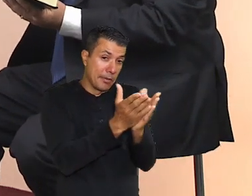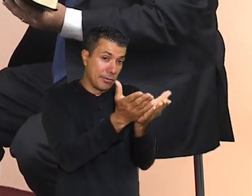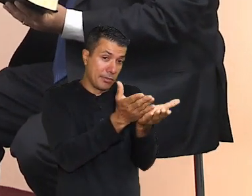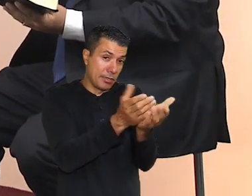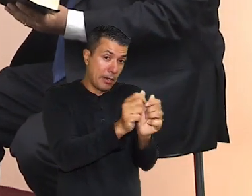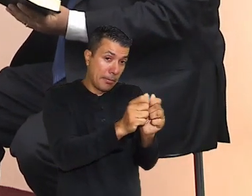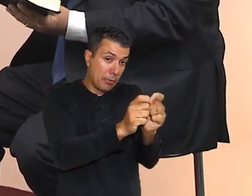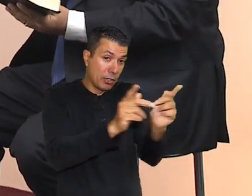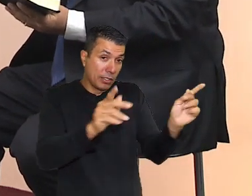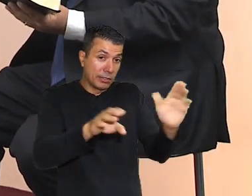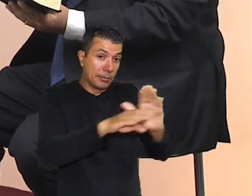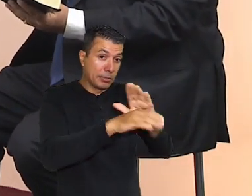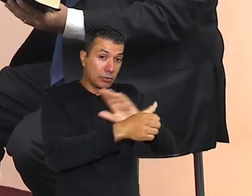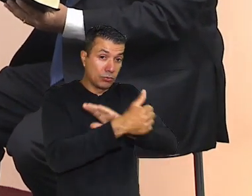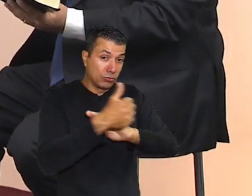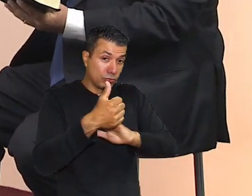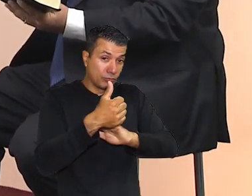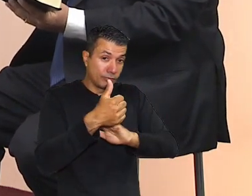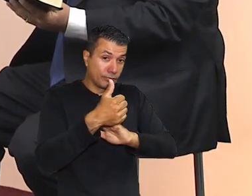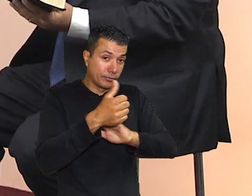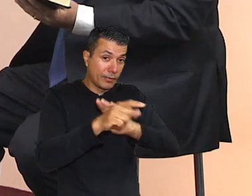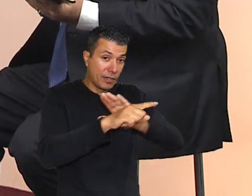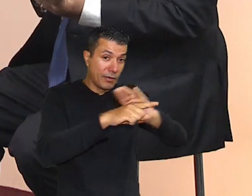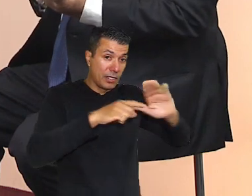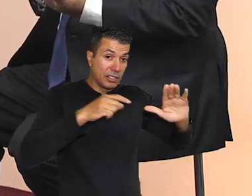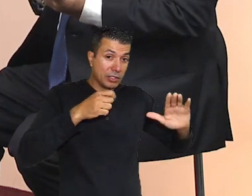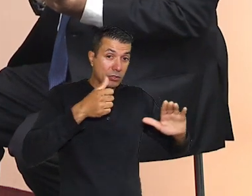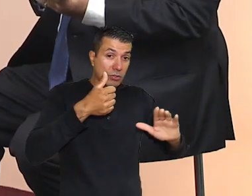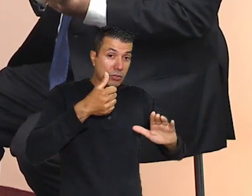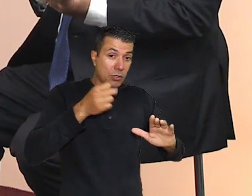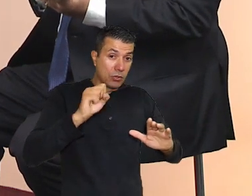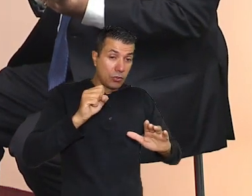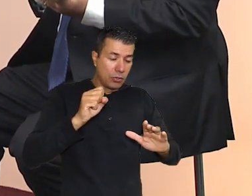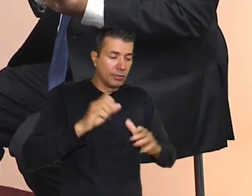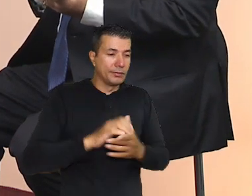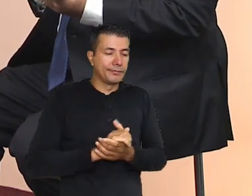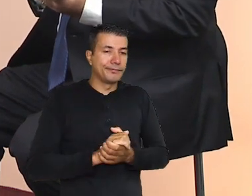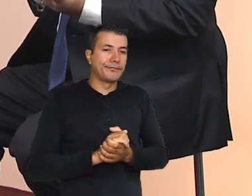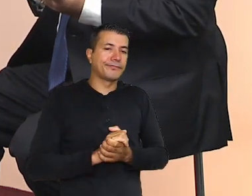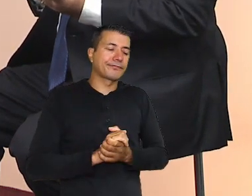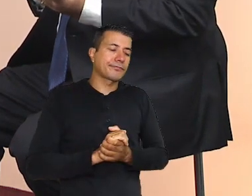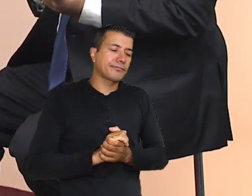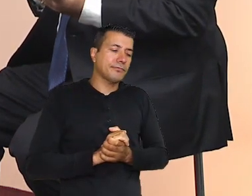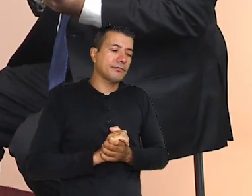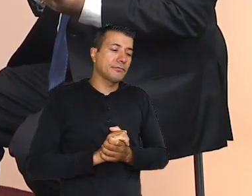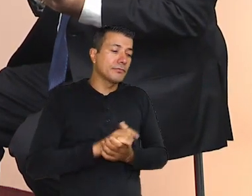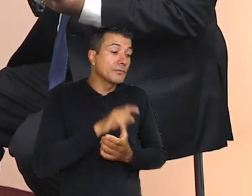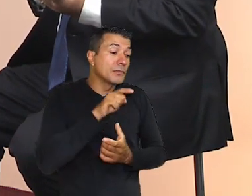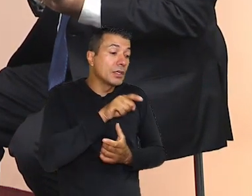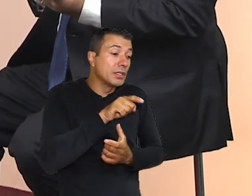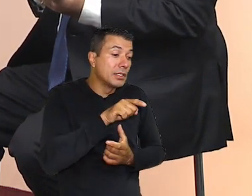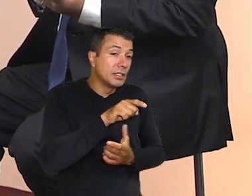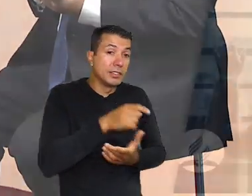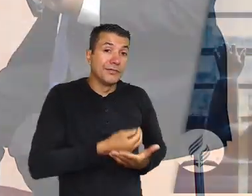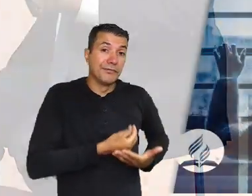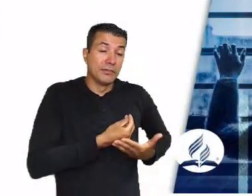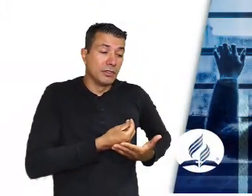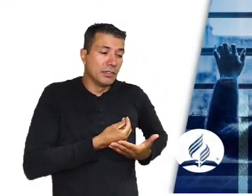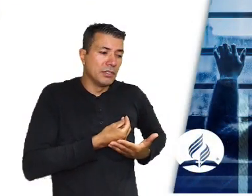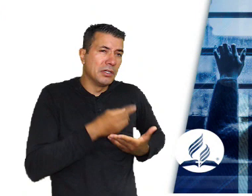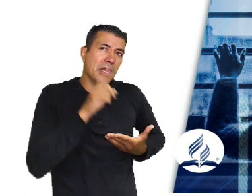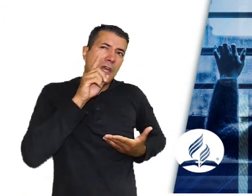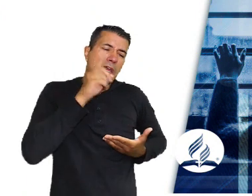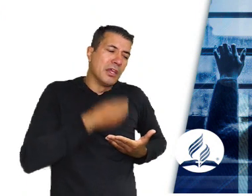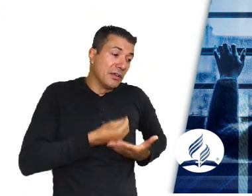em Apocalipse capítulo 1, versículo 18. E diz assim, ó: aquele que vive,